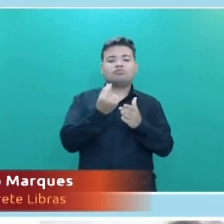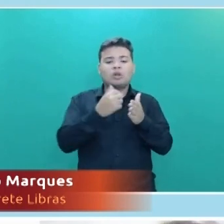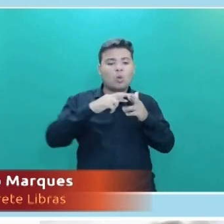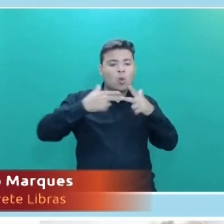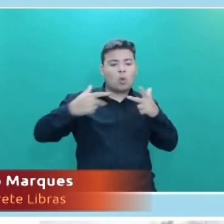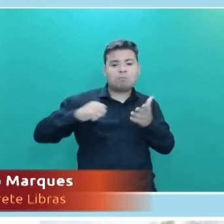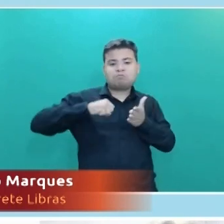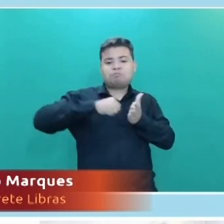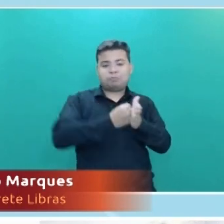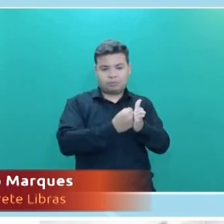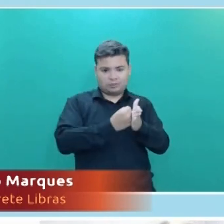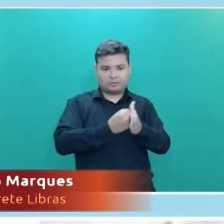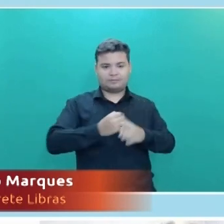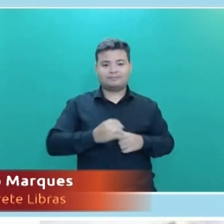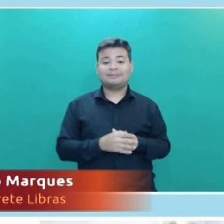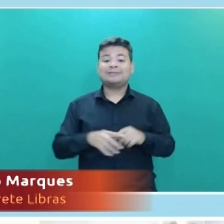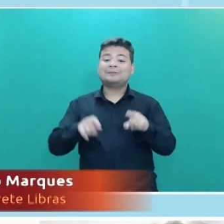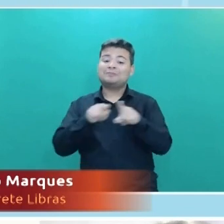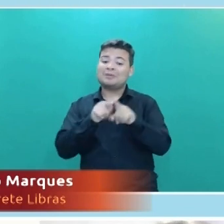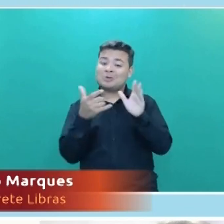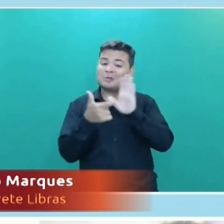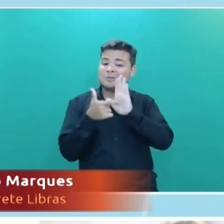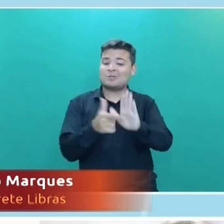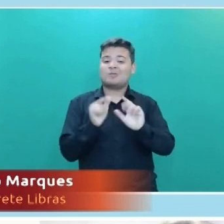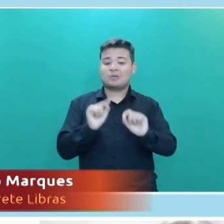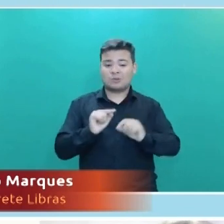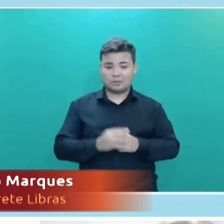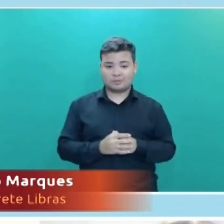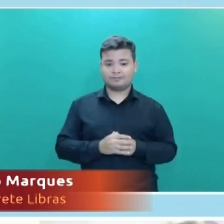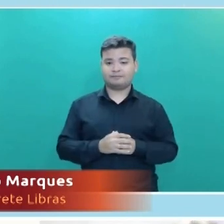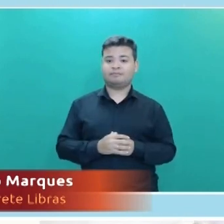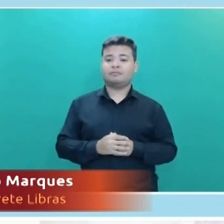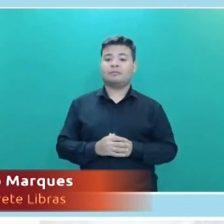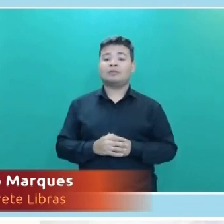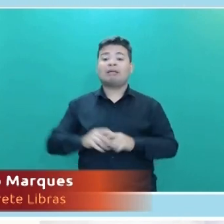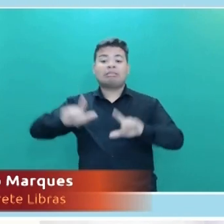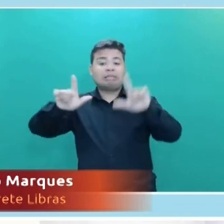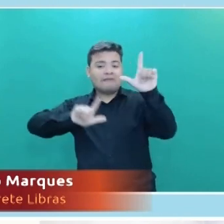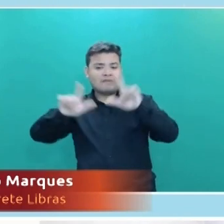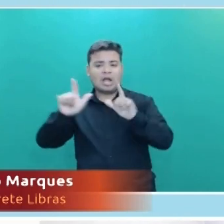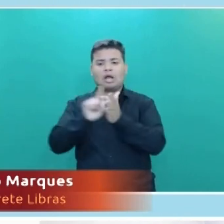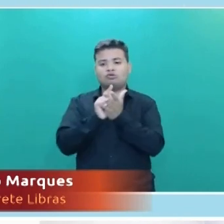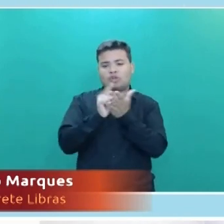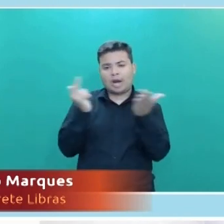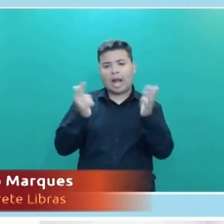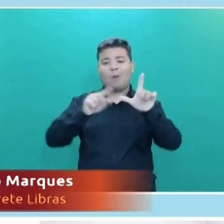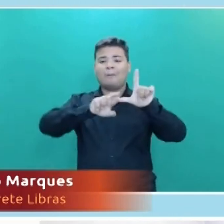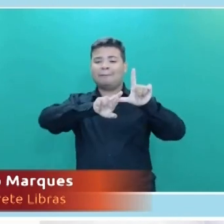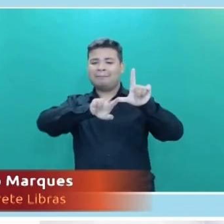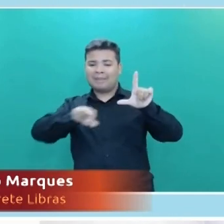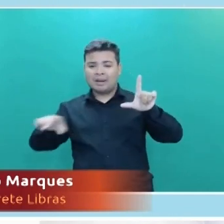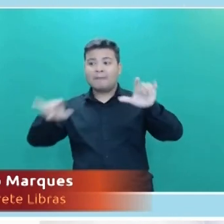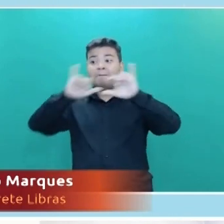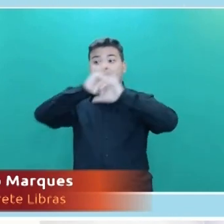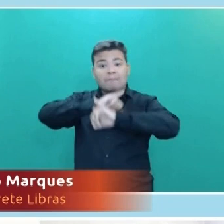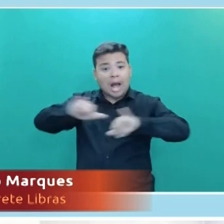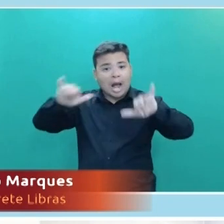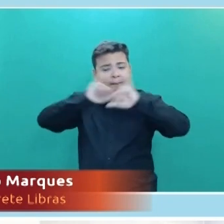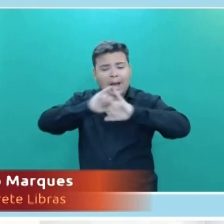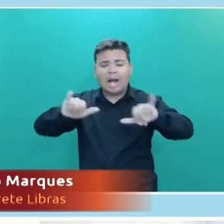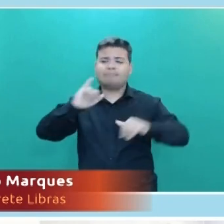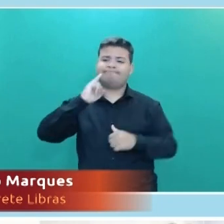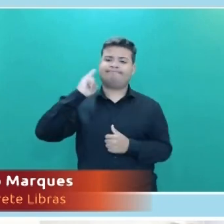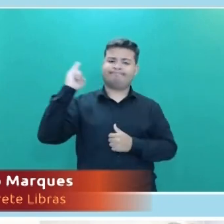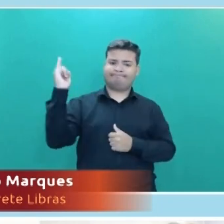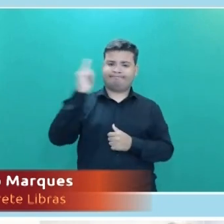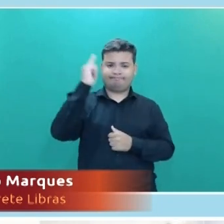uma coisa que eu queria também pontuar, o trabalho da imprensa é fundamental. A divulgação